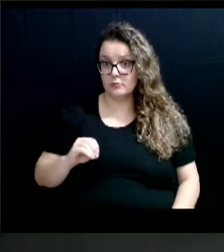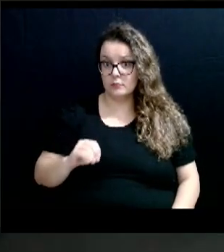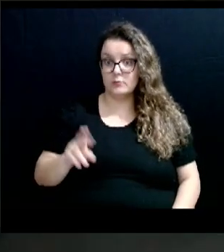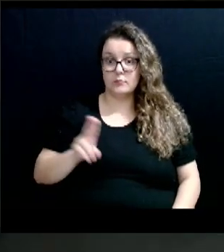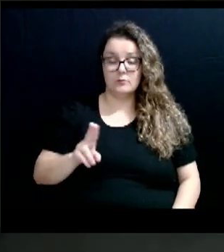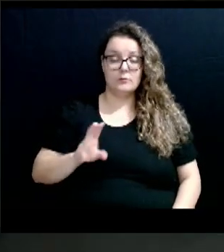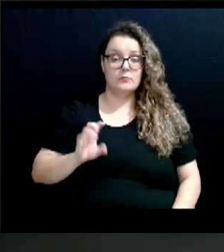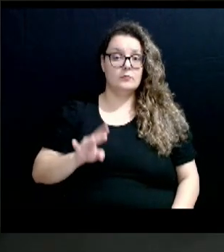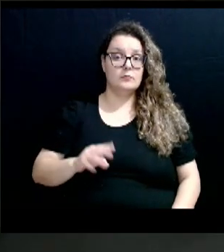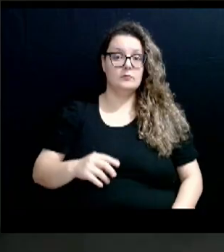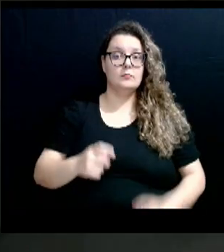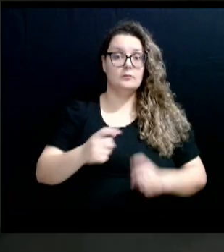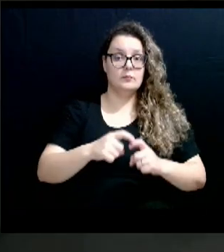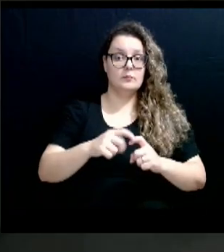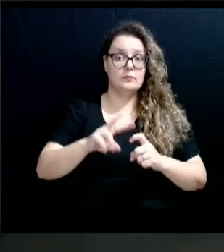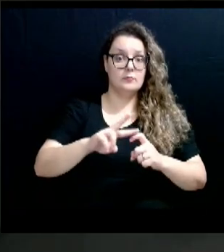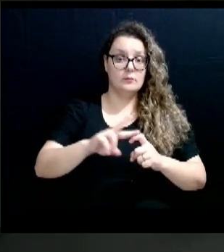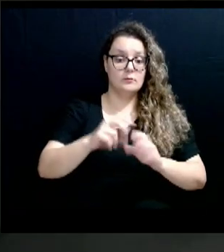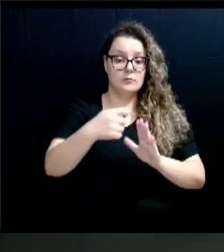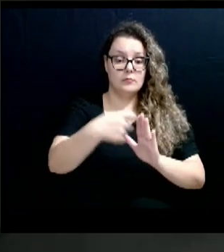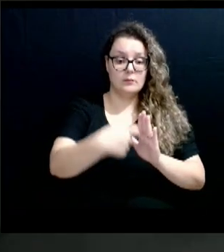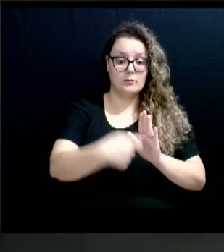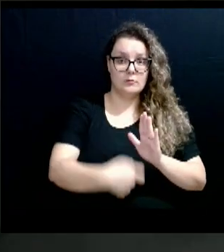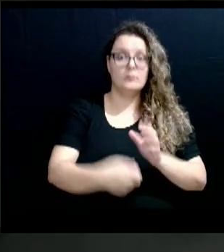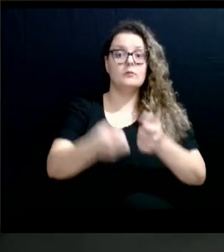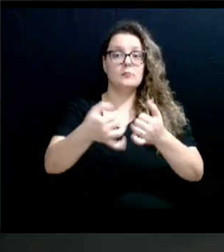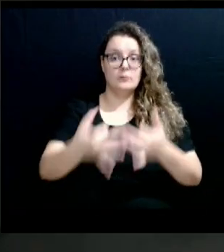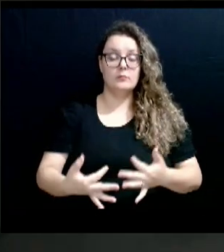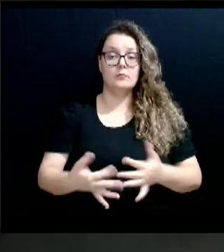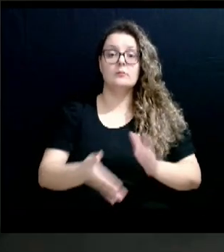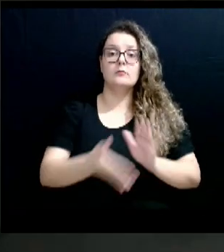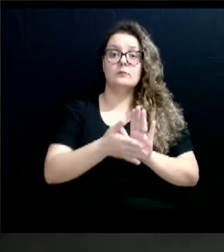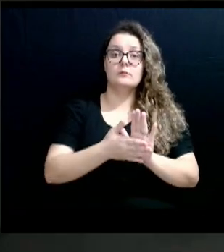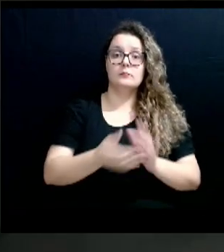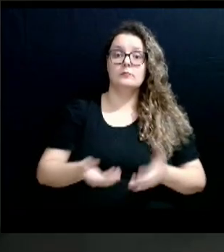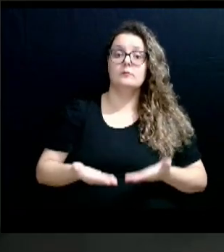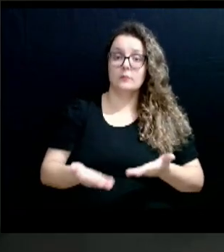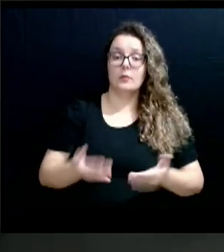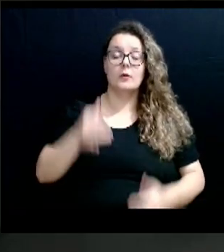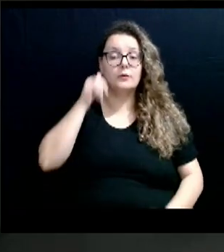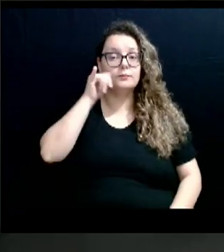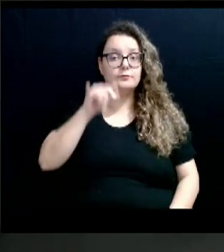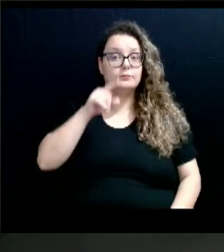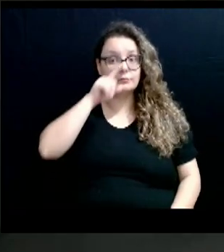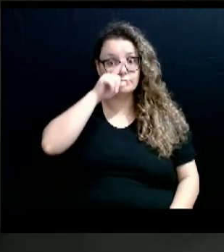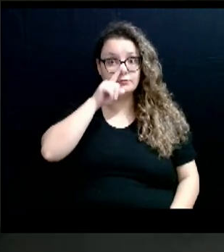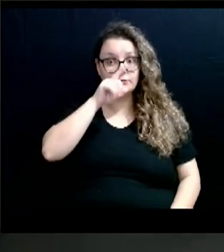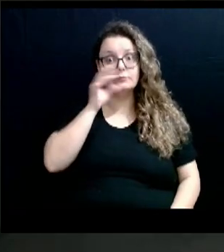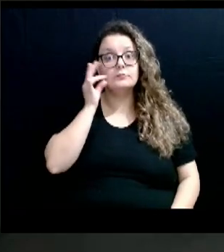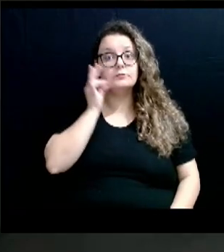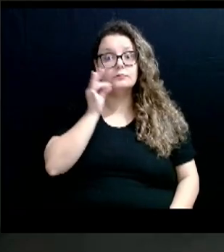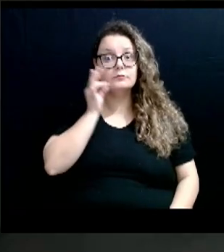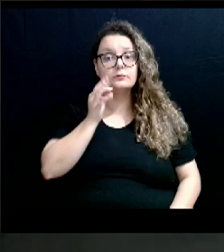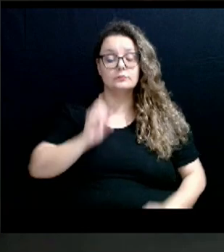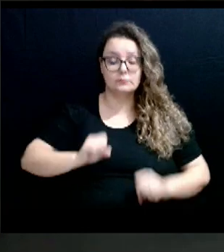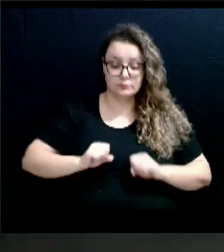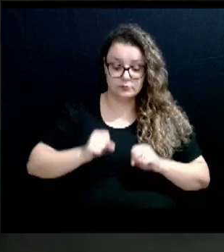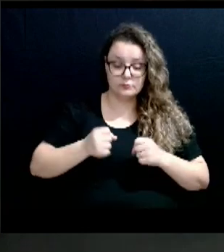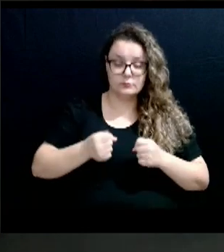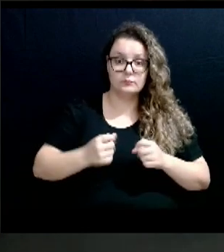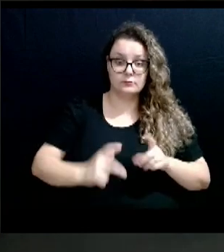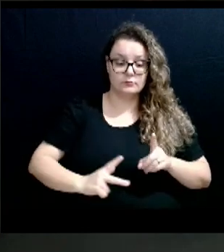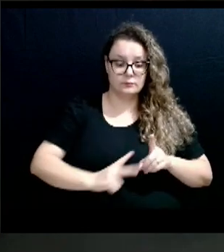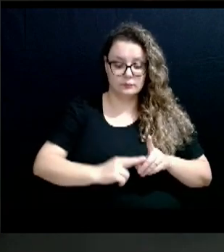prescrição veterinária justificada. A proposta busca evitar riscos à saúde das fêmeas e reforçar a castração